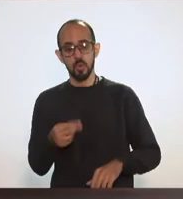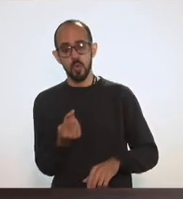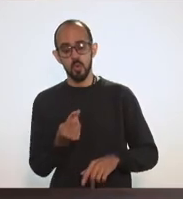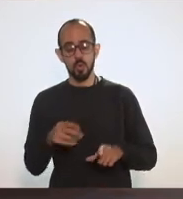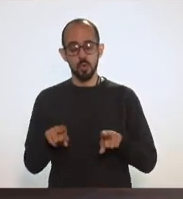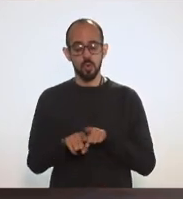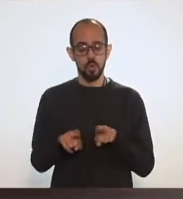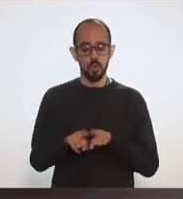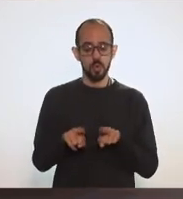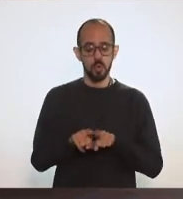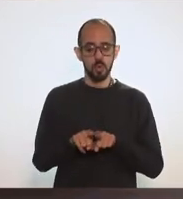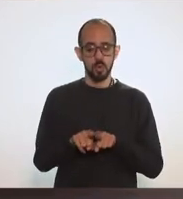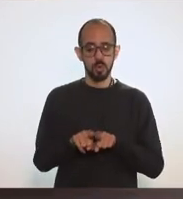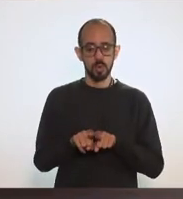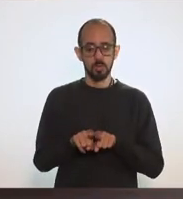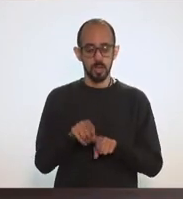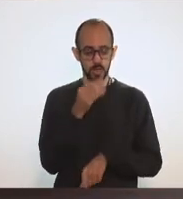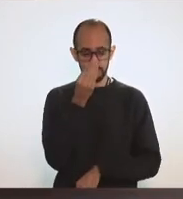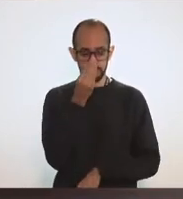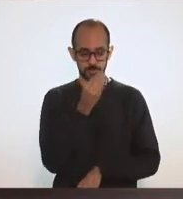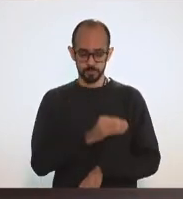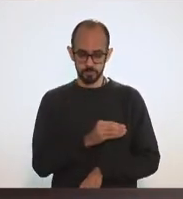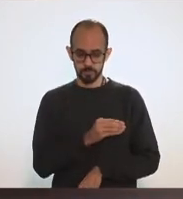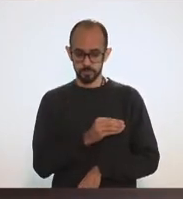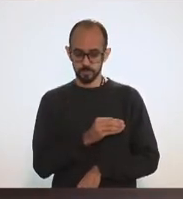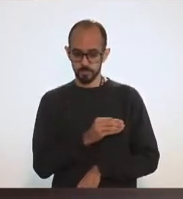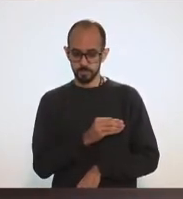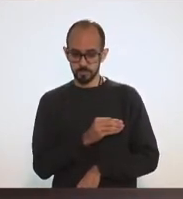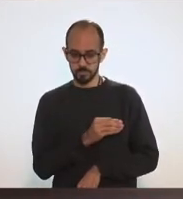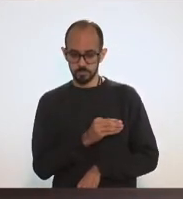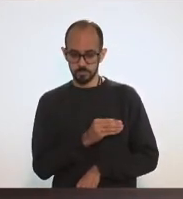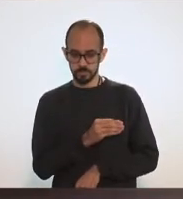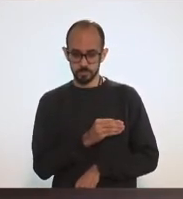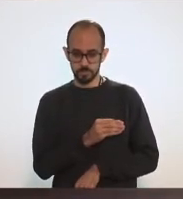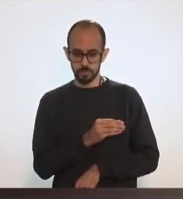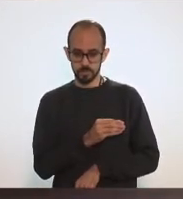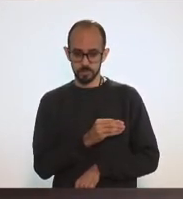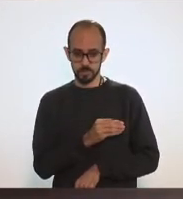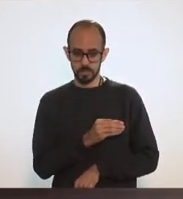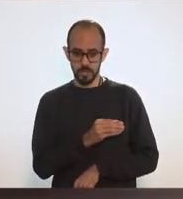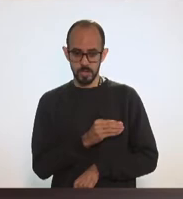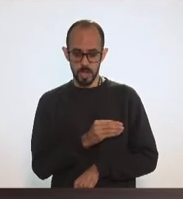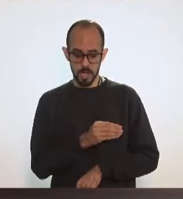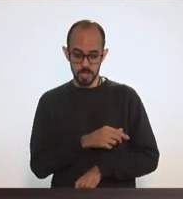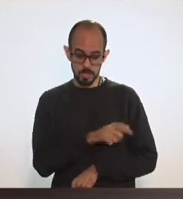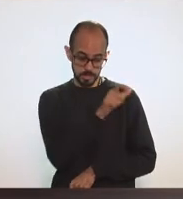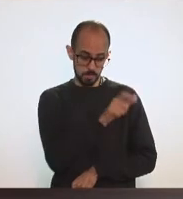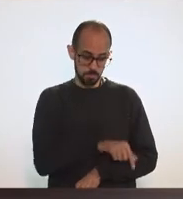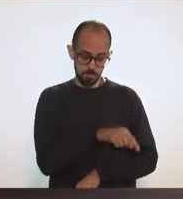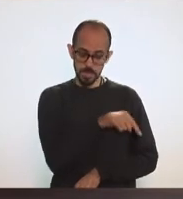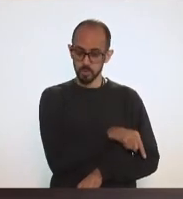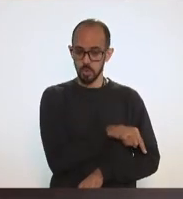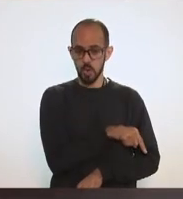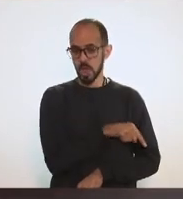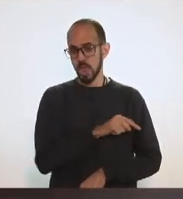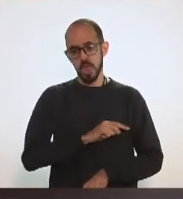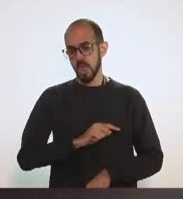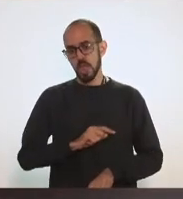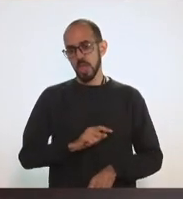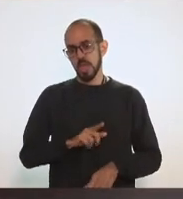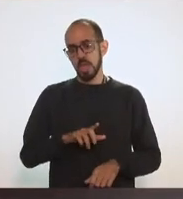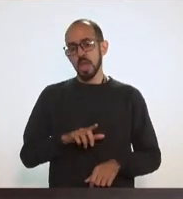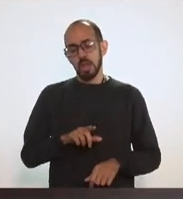da negligência, né, no caso desse ator. Faz sentido